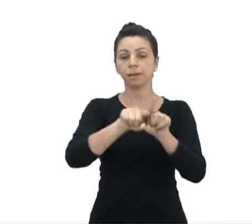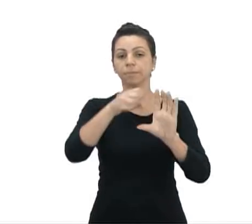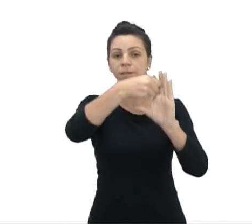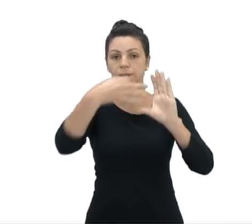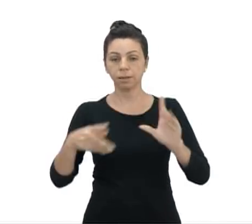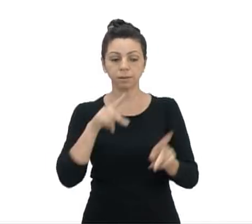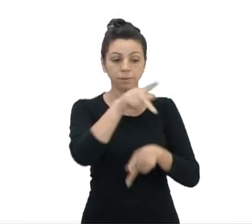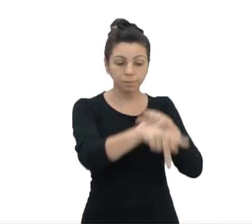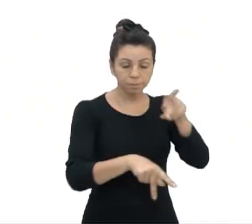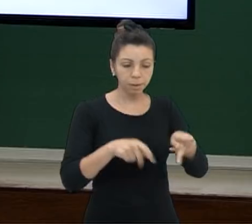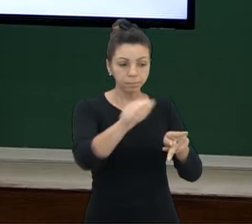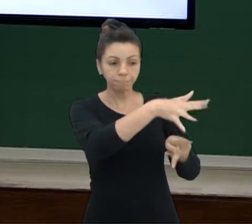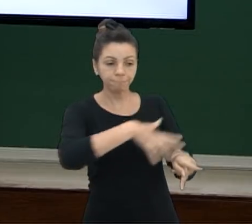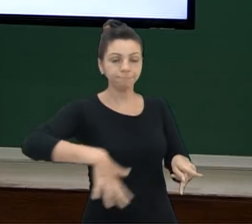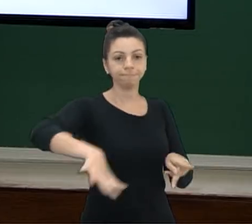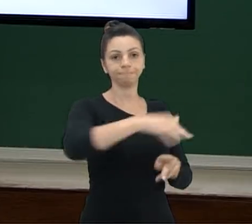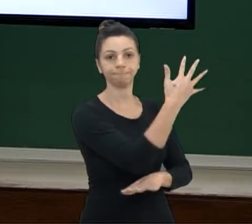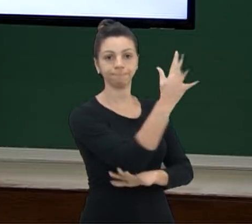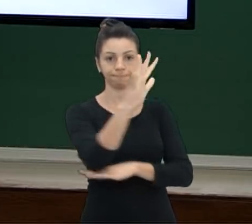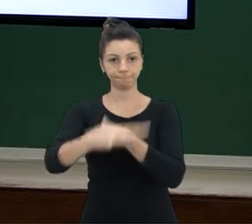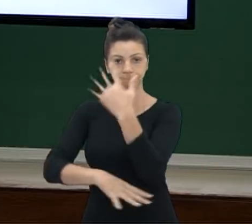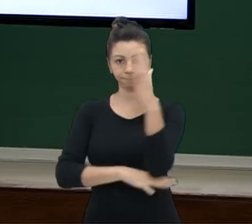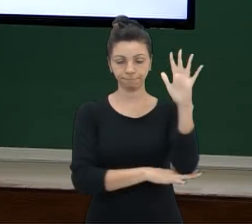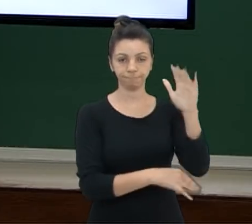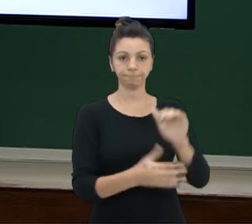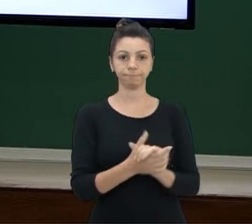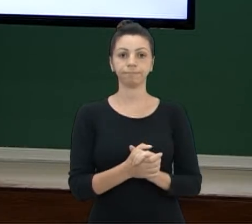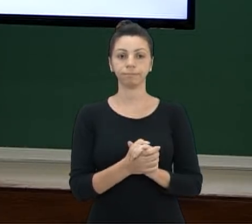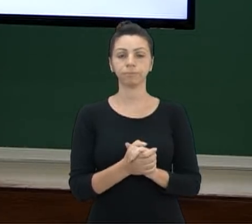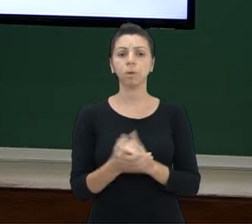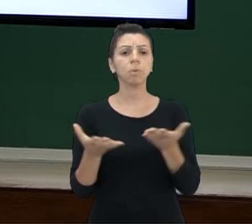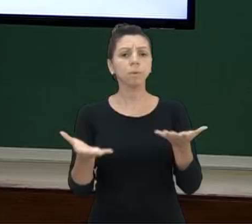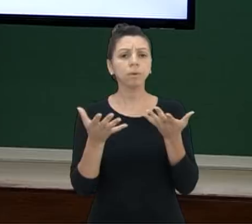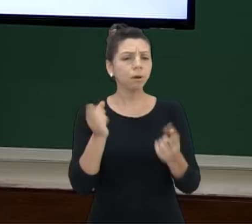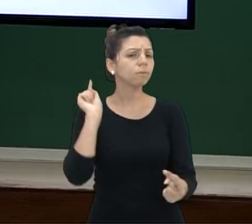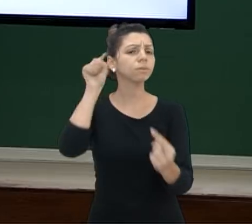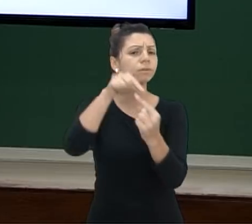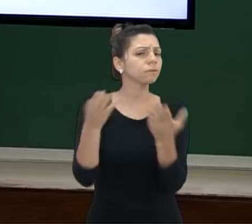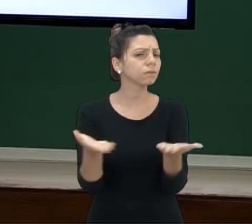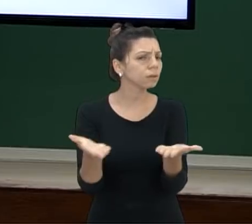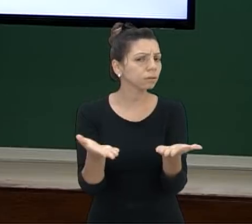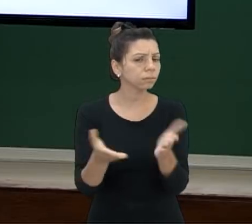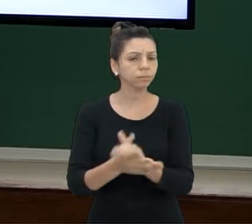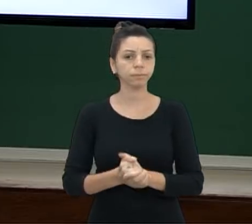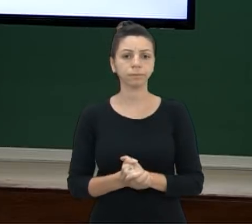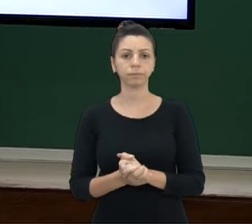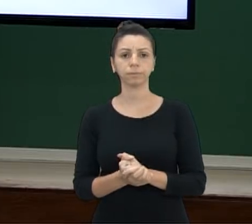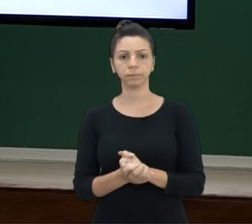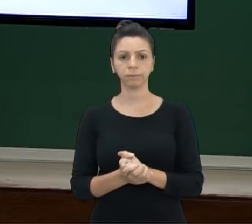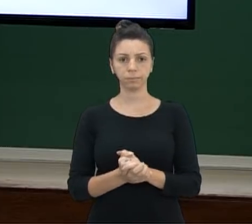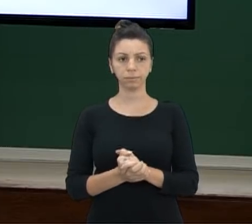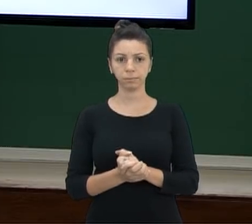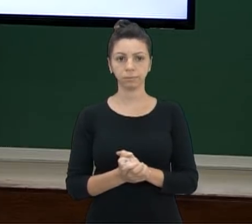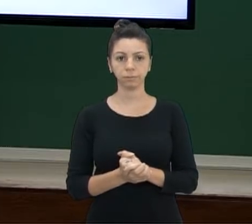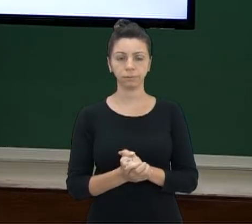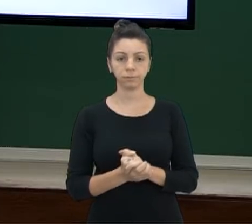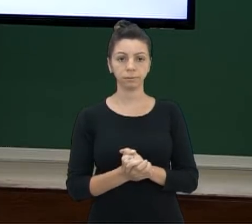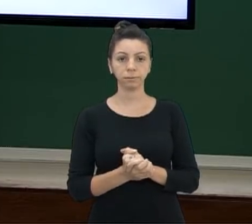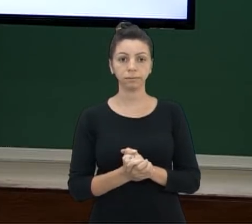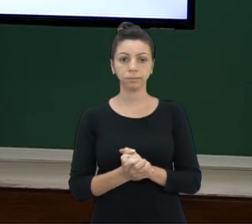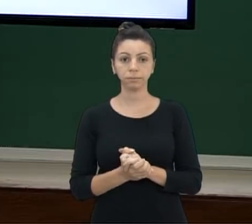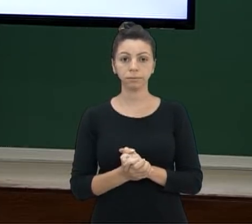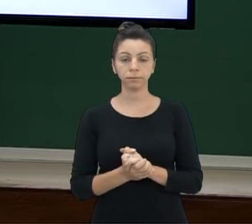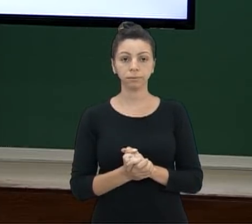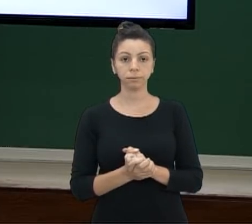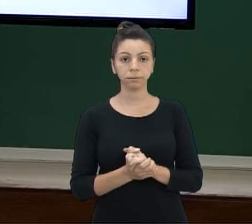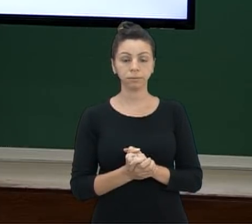seus povos e paisagens. O que nós vamos ver nessa nossa aula de hoje? Nós vamos ver que a porção